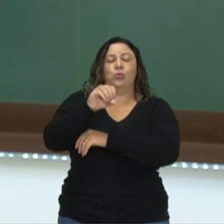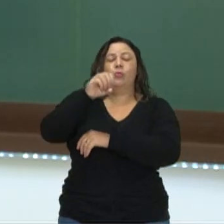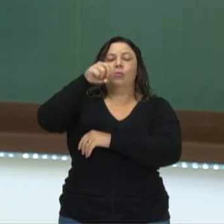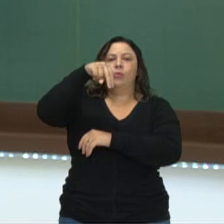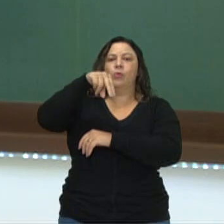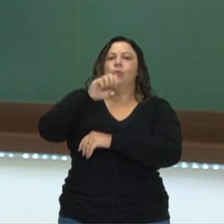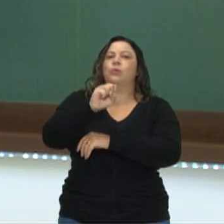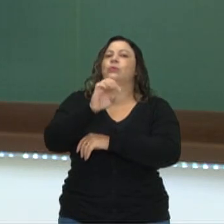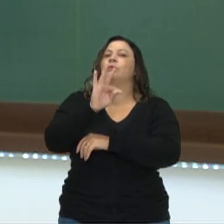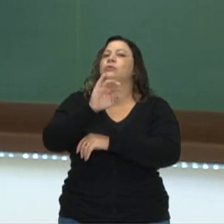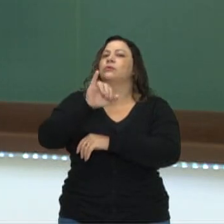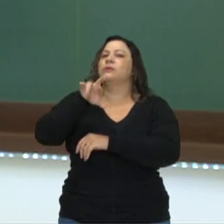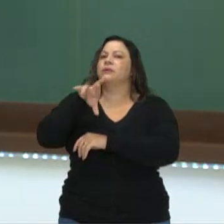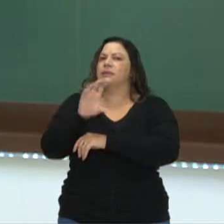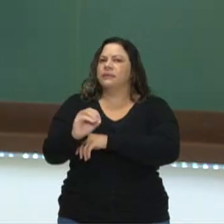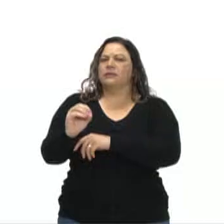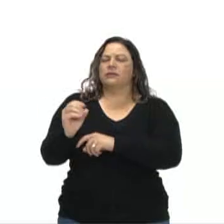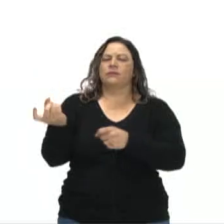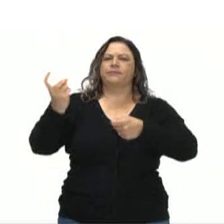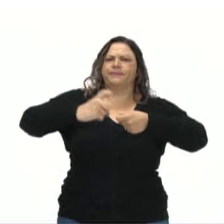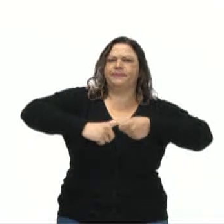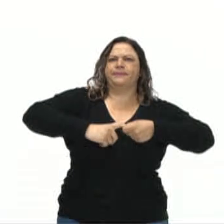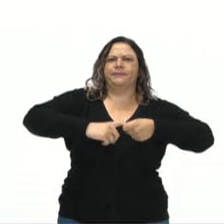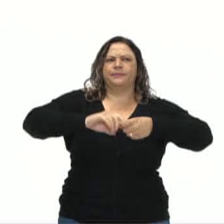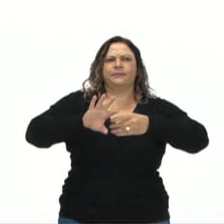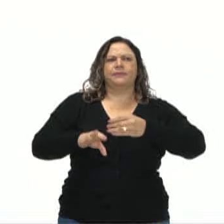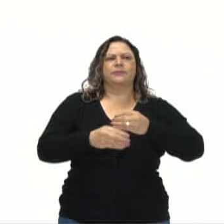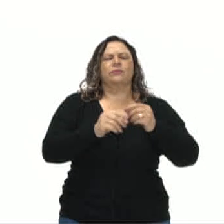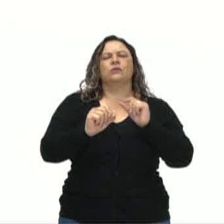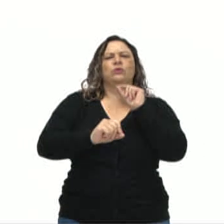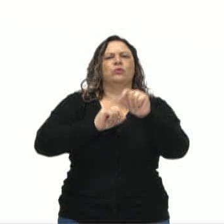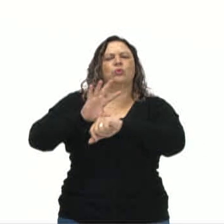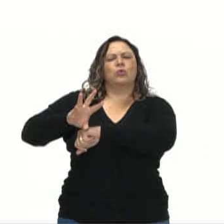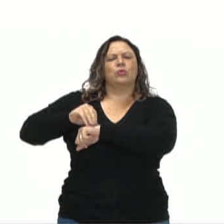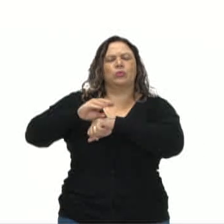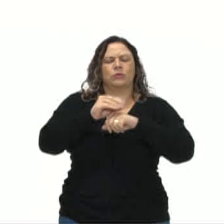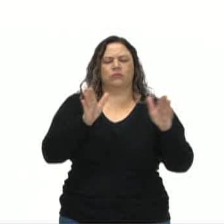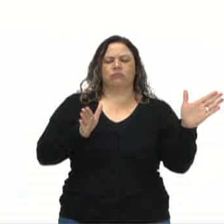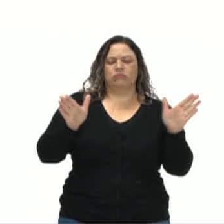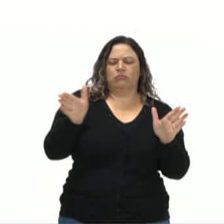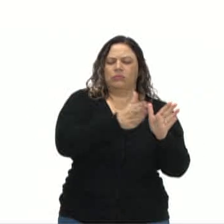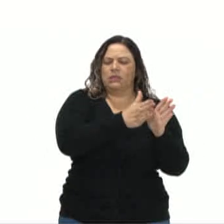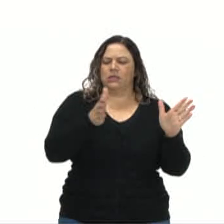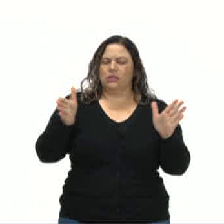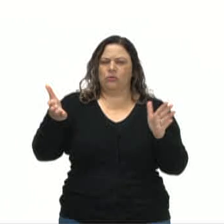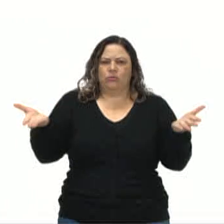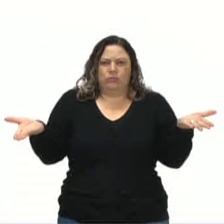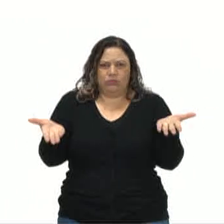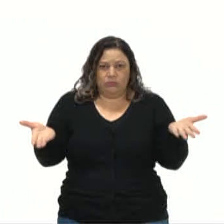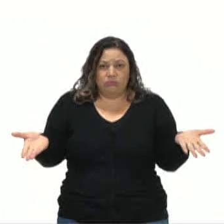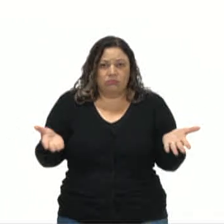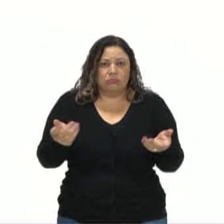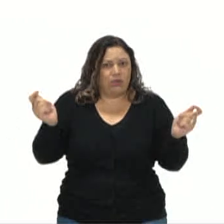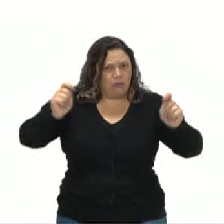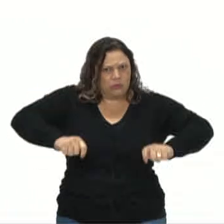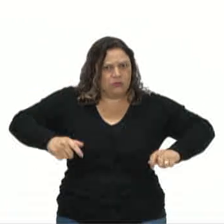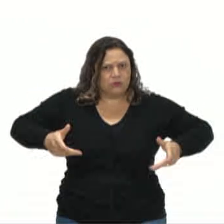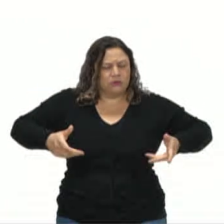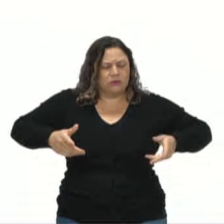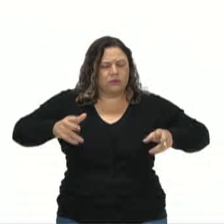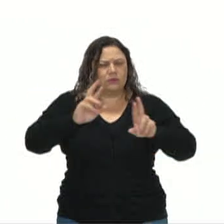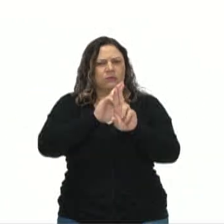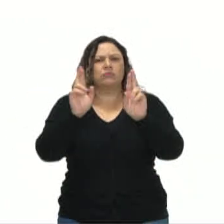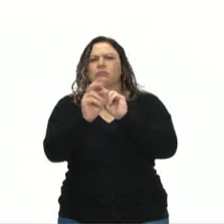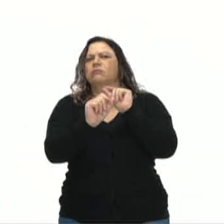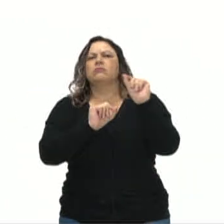É possível associar a difusão do conhecimento daquele período com a atualidade? É possível fazer essa